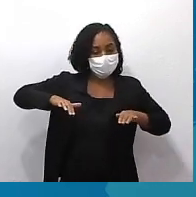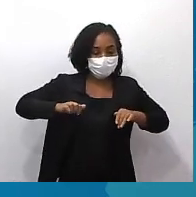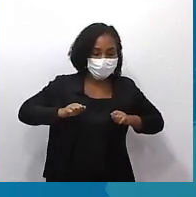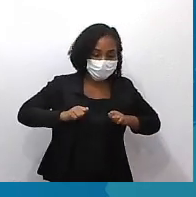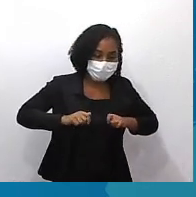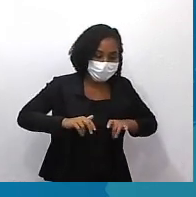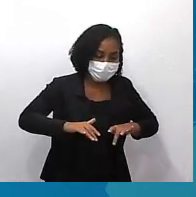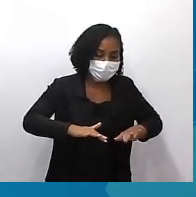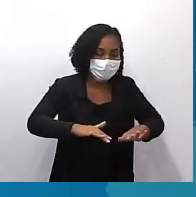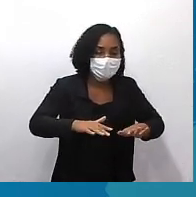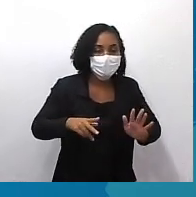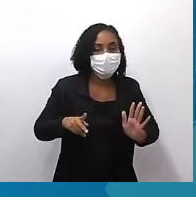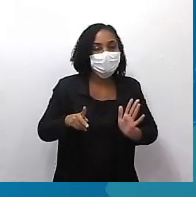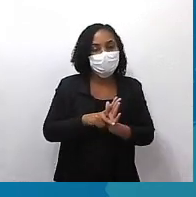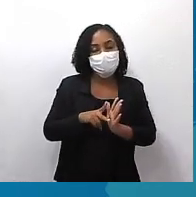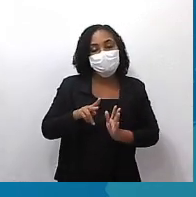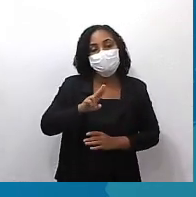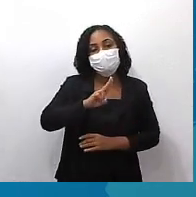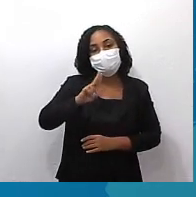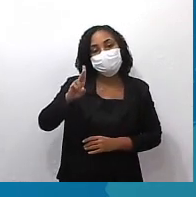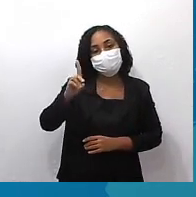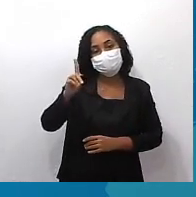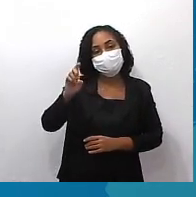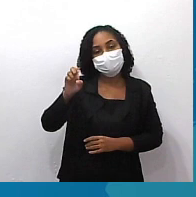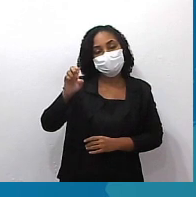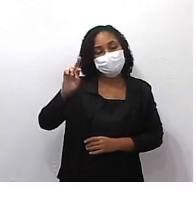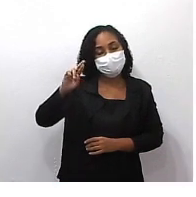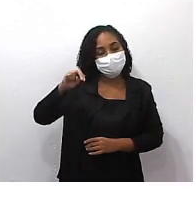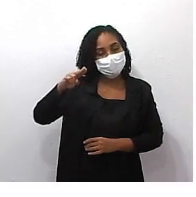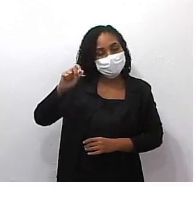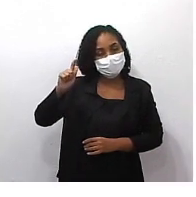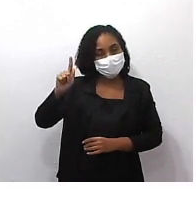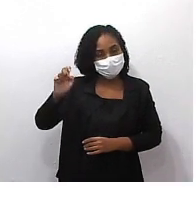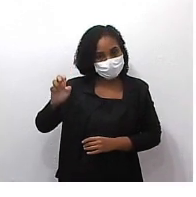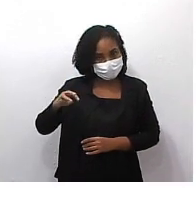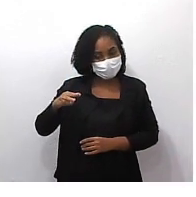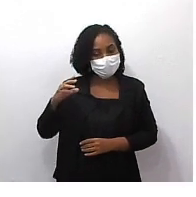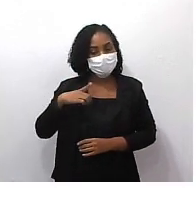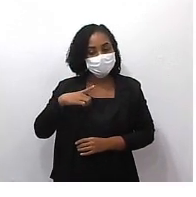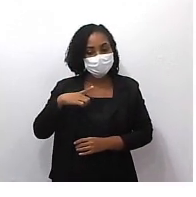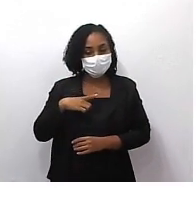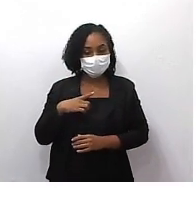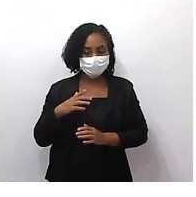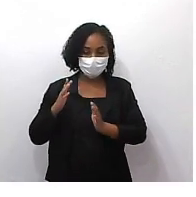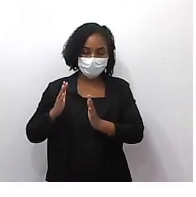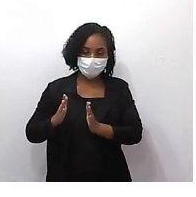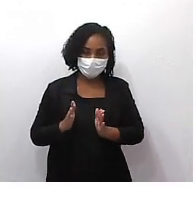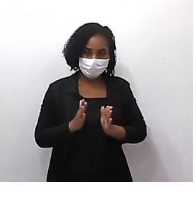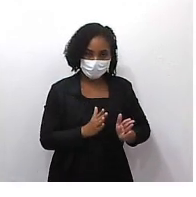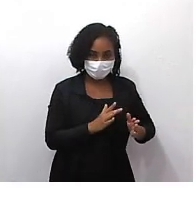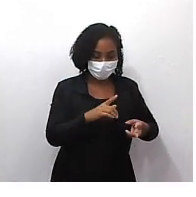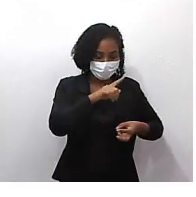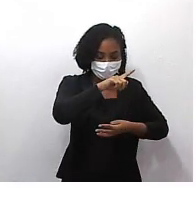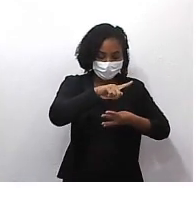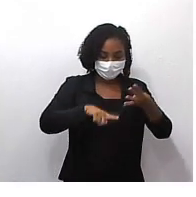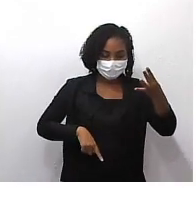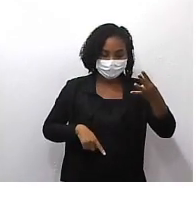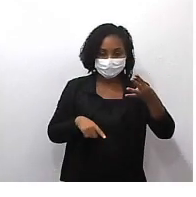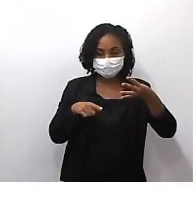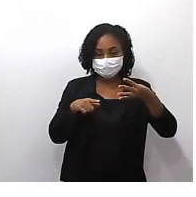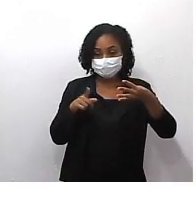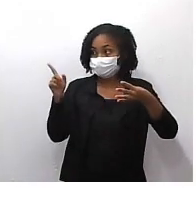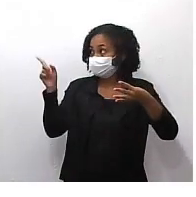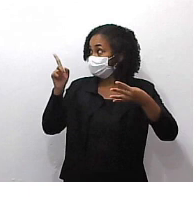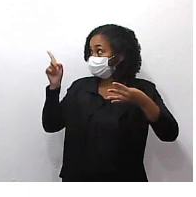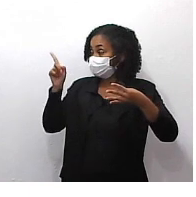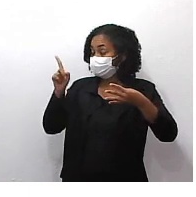de drenagem do rio. Esta drenagem, ela é dividida em 4 tipos. São elas: a